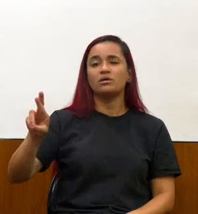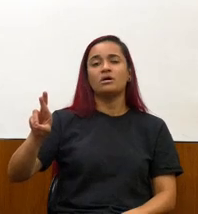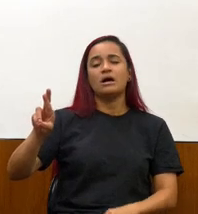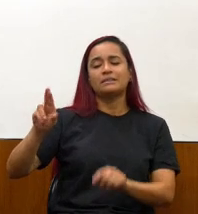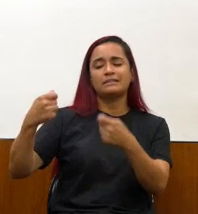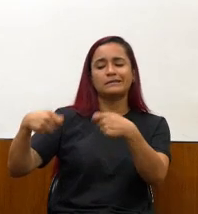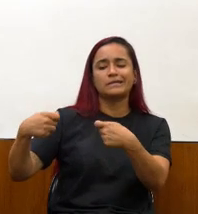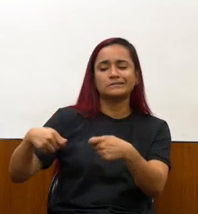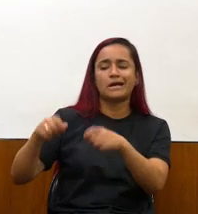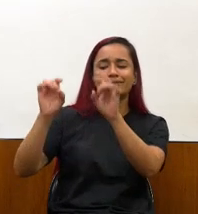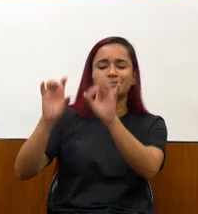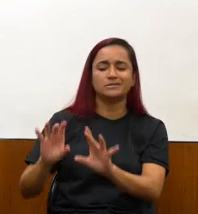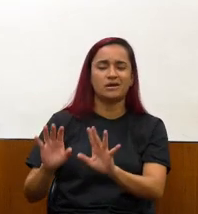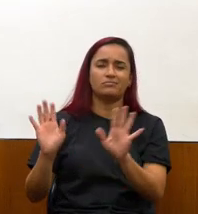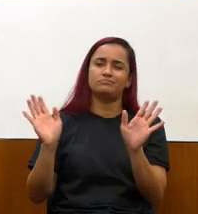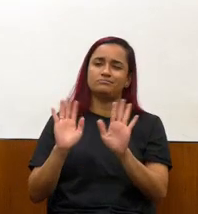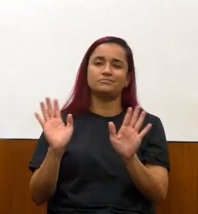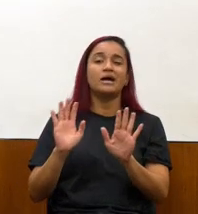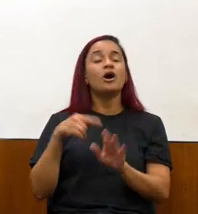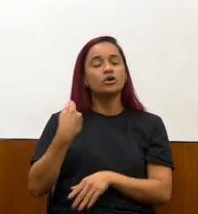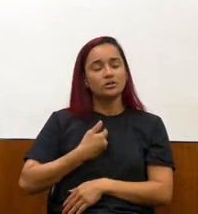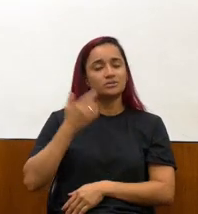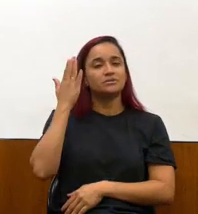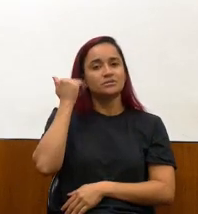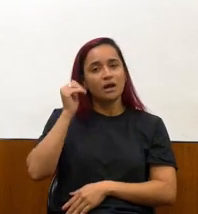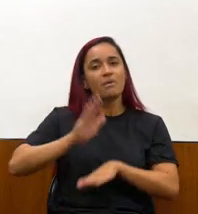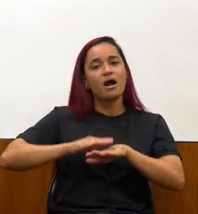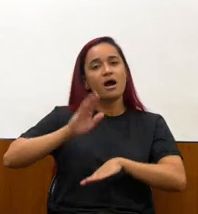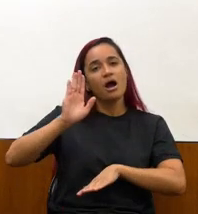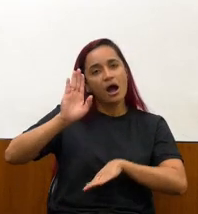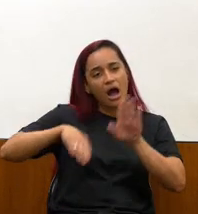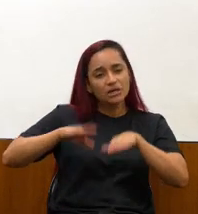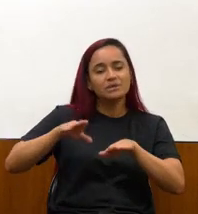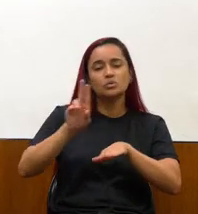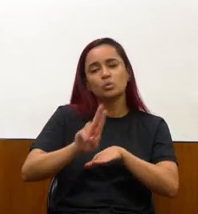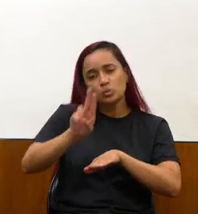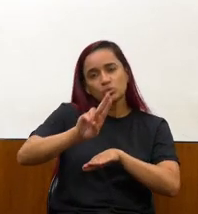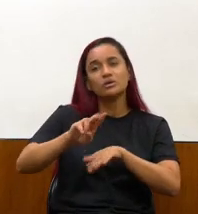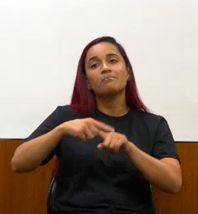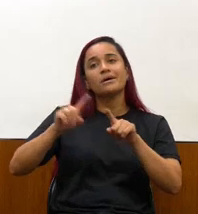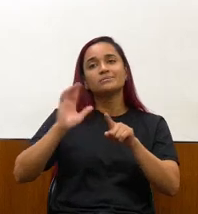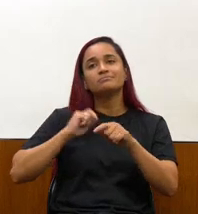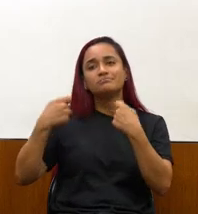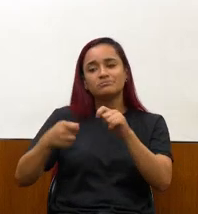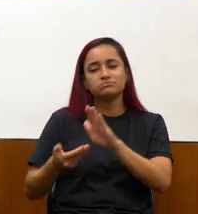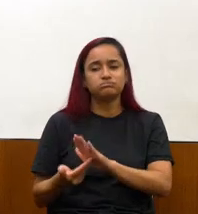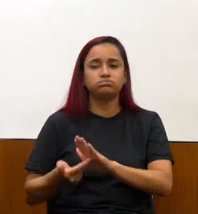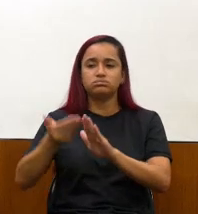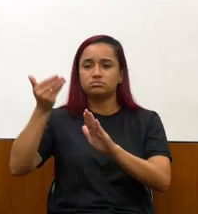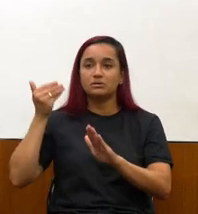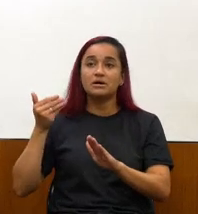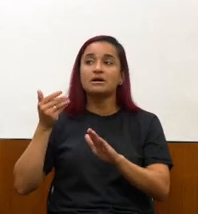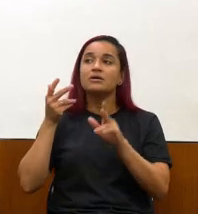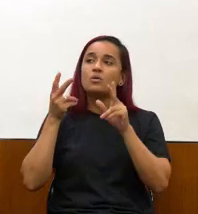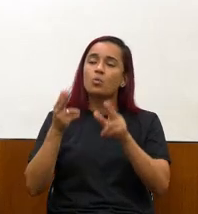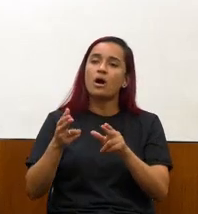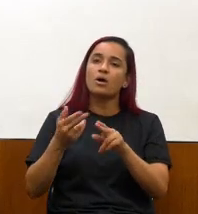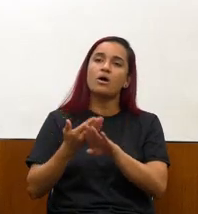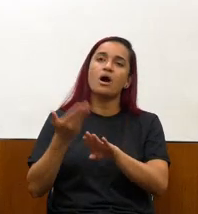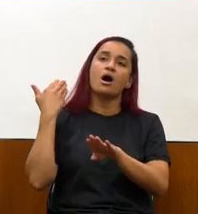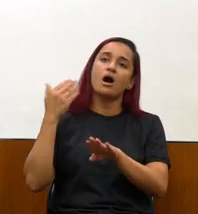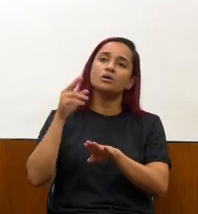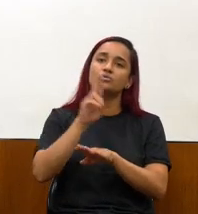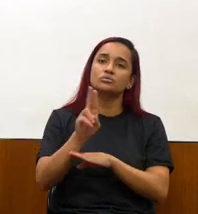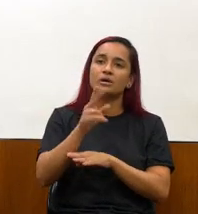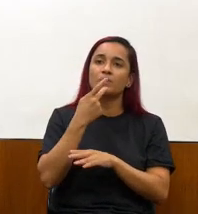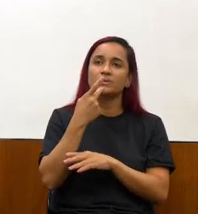ainda é utilizado e a cada dia mais, assim como os carros, a diesel no passado foi substituindo a carros por